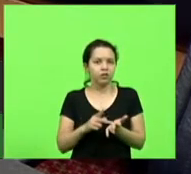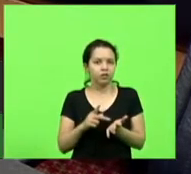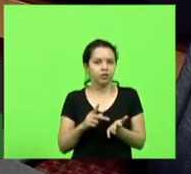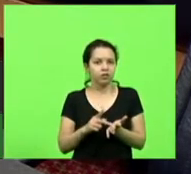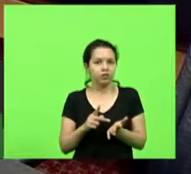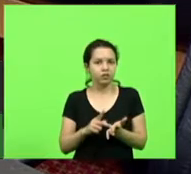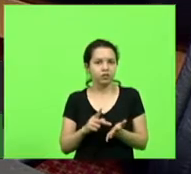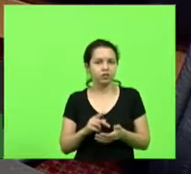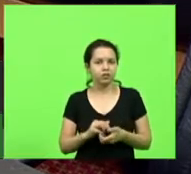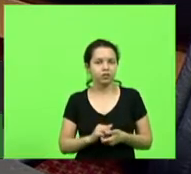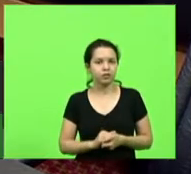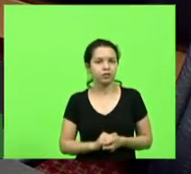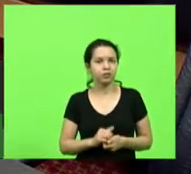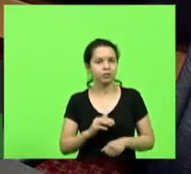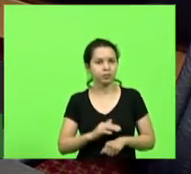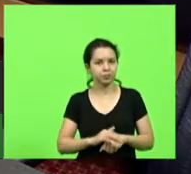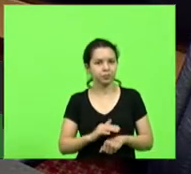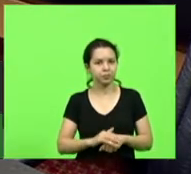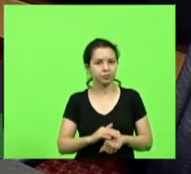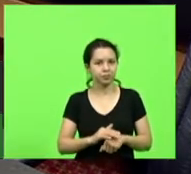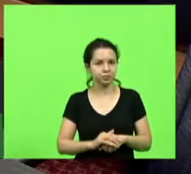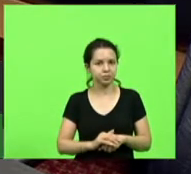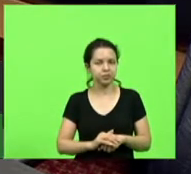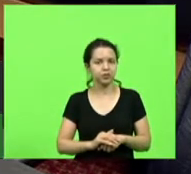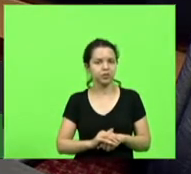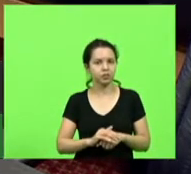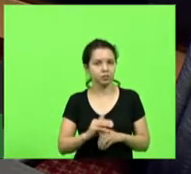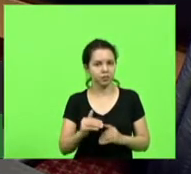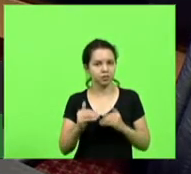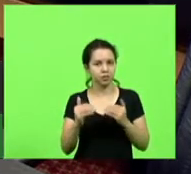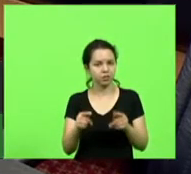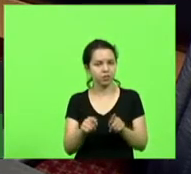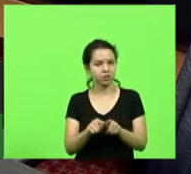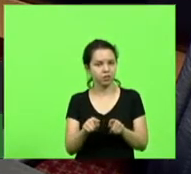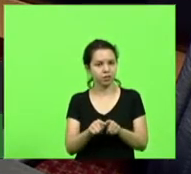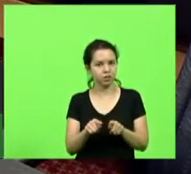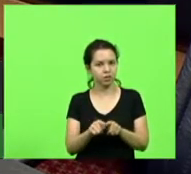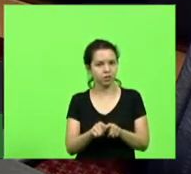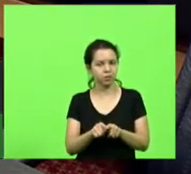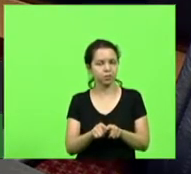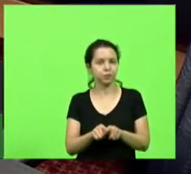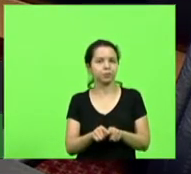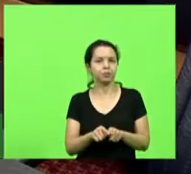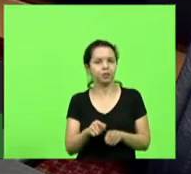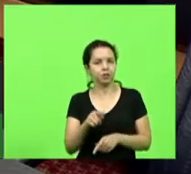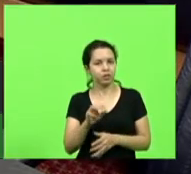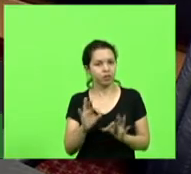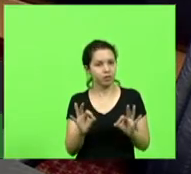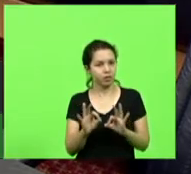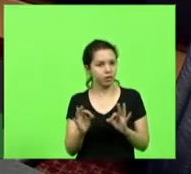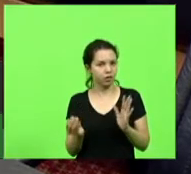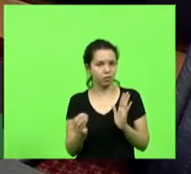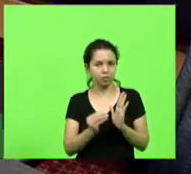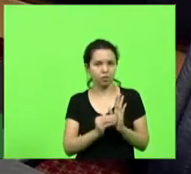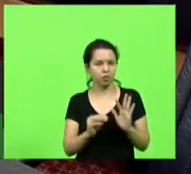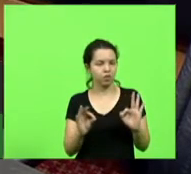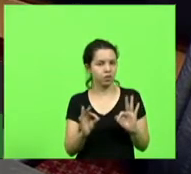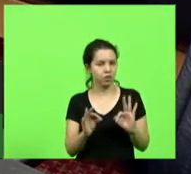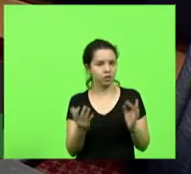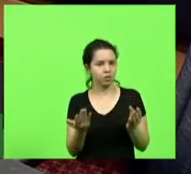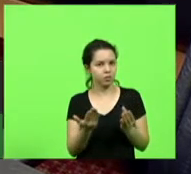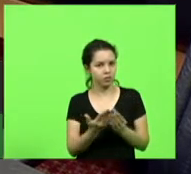possuem autoria, materialidade e assentamento temporal. Nada disso consta nesse processo.